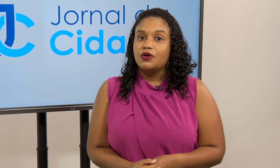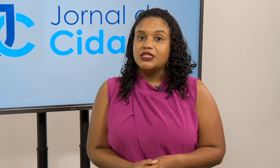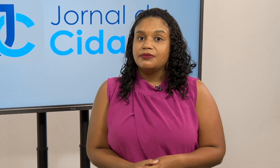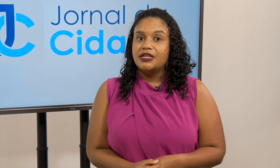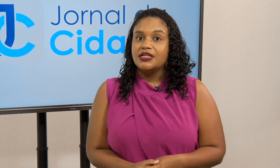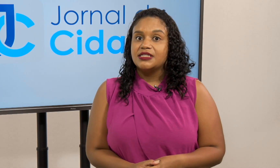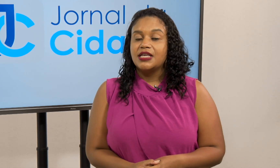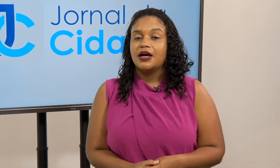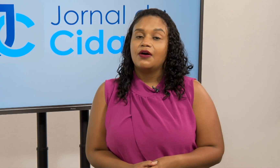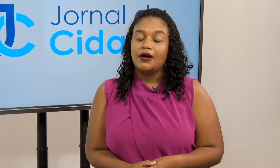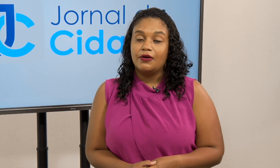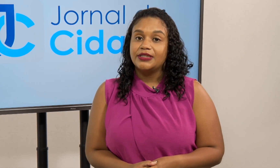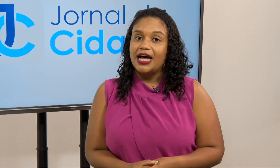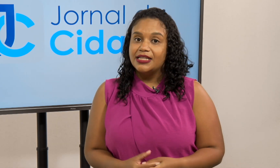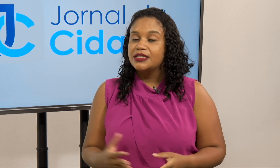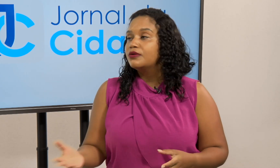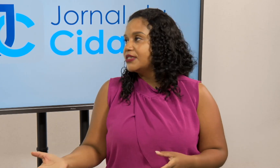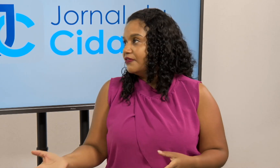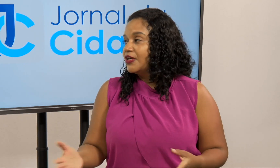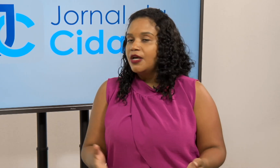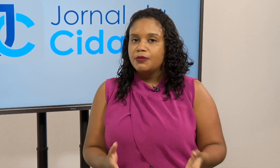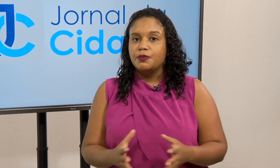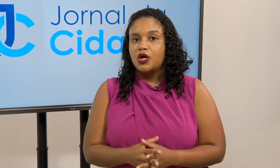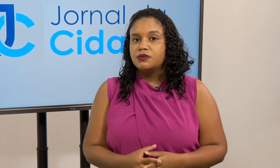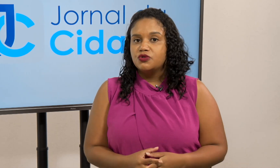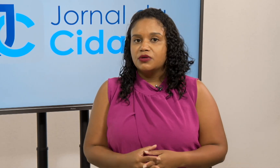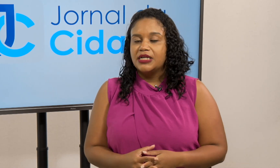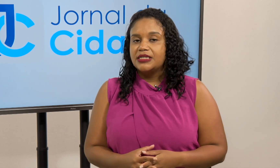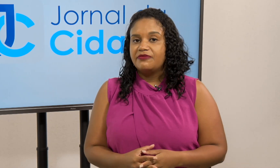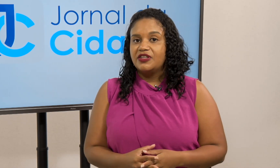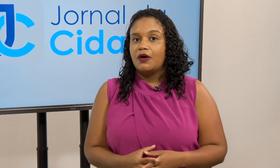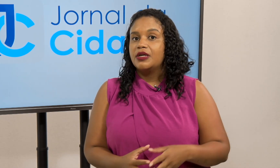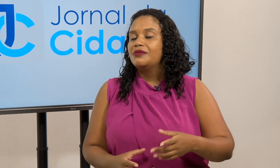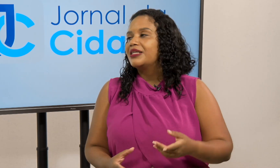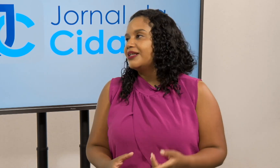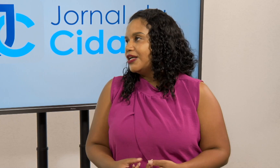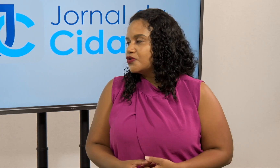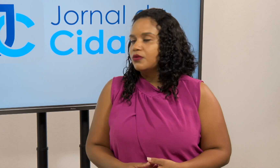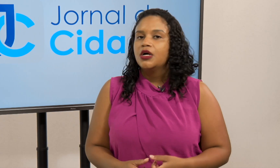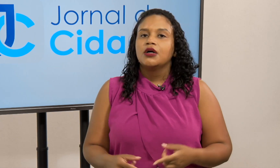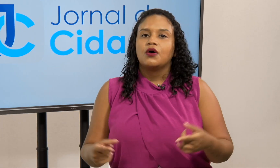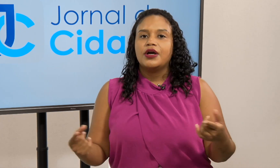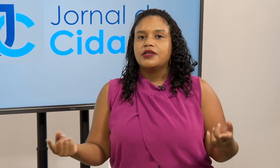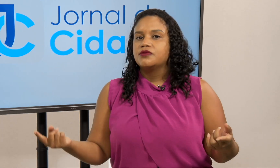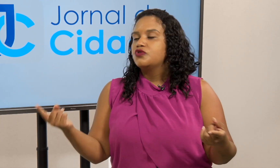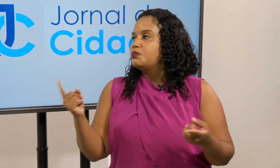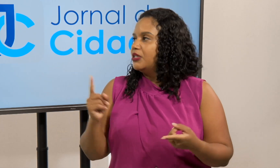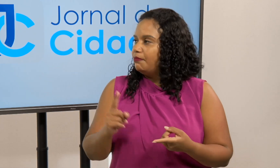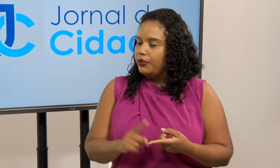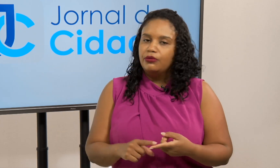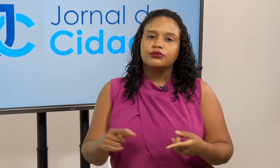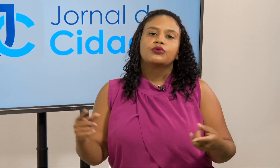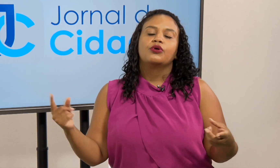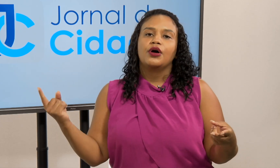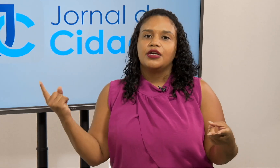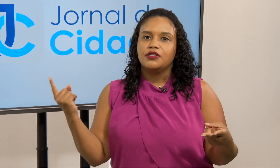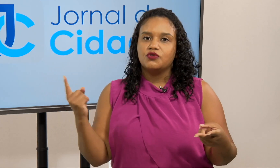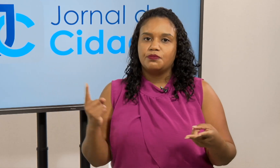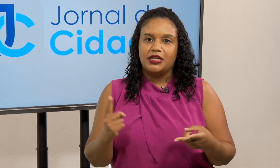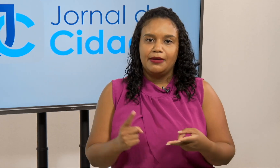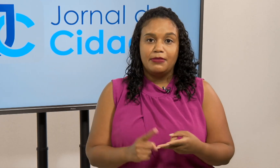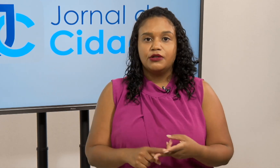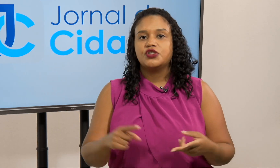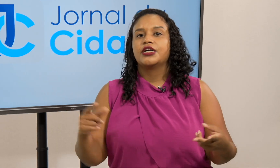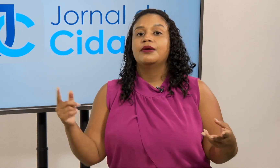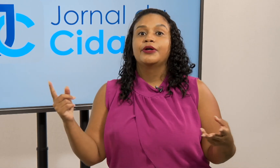as próximas rodadas, inclusive para o próximo jogo da semifinal. E o Atlético corre risco de perder ponto, corre risco